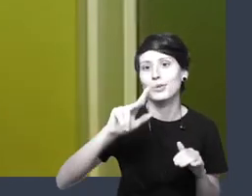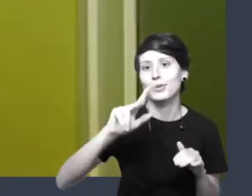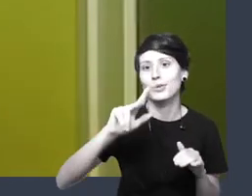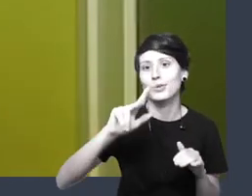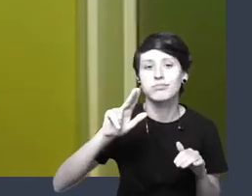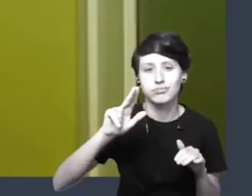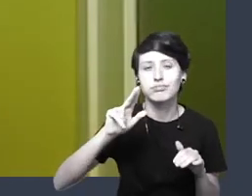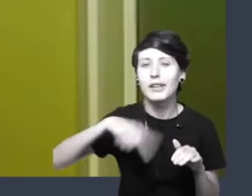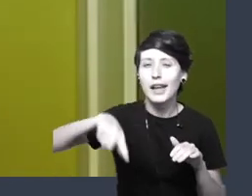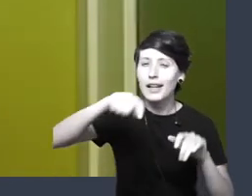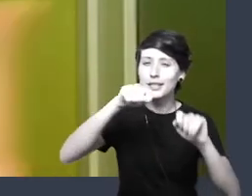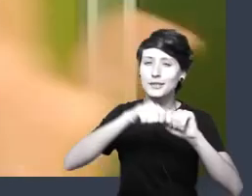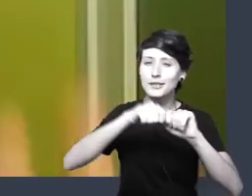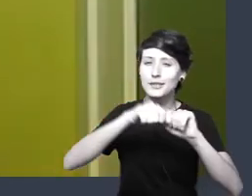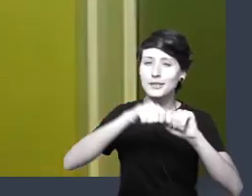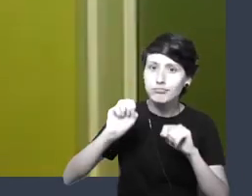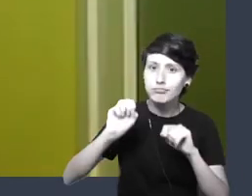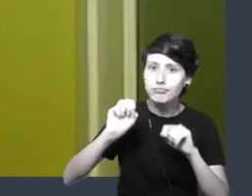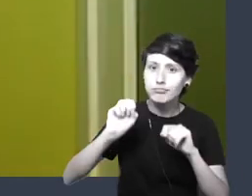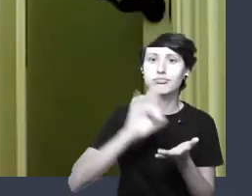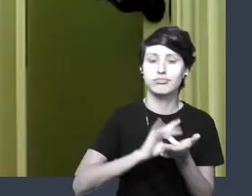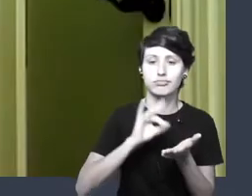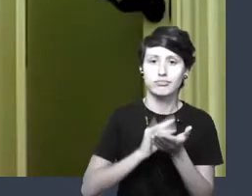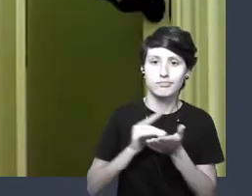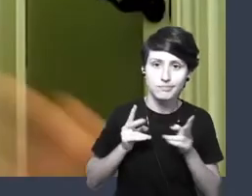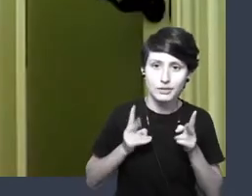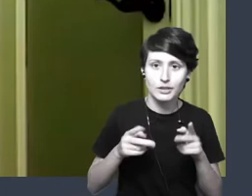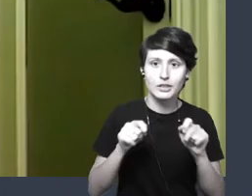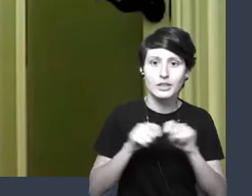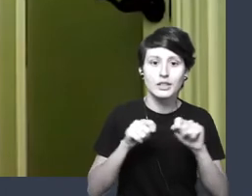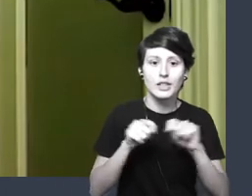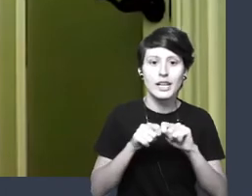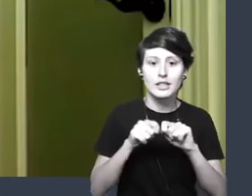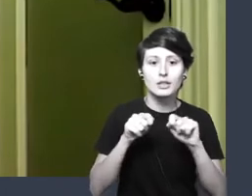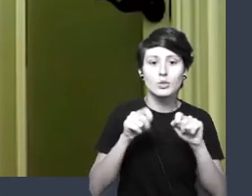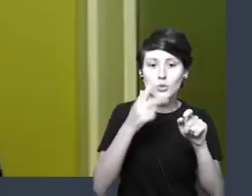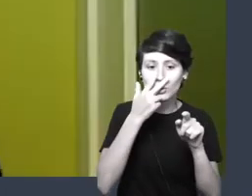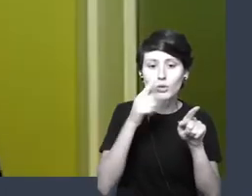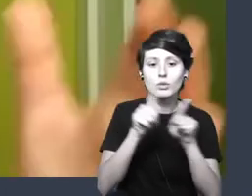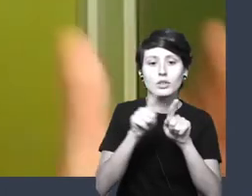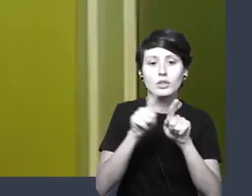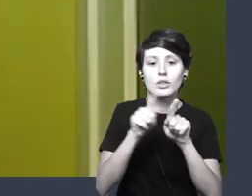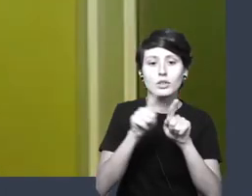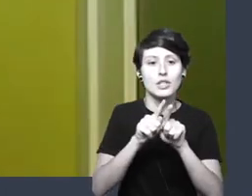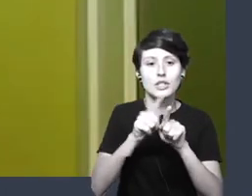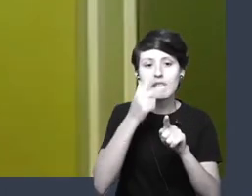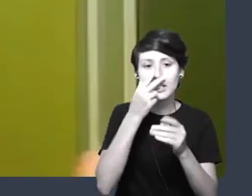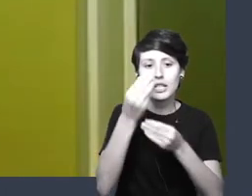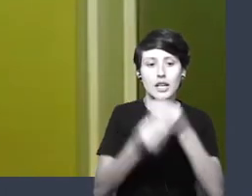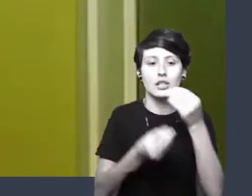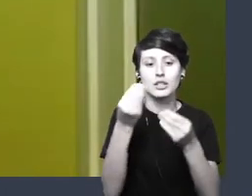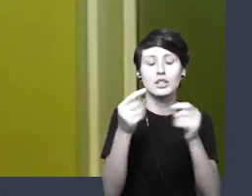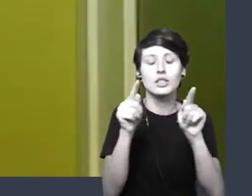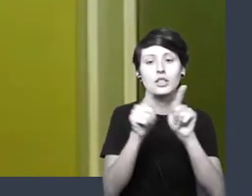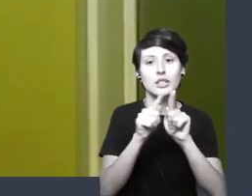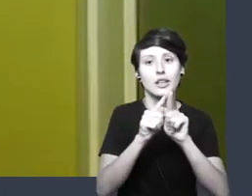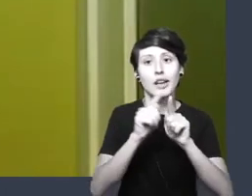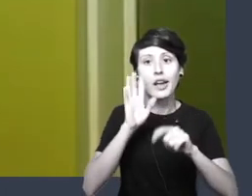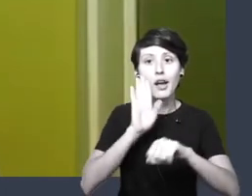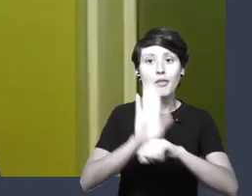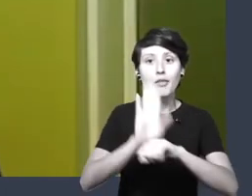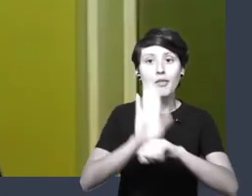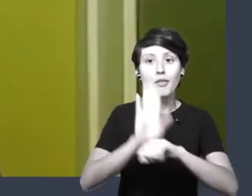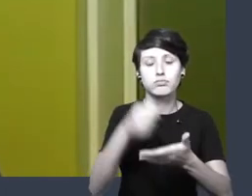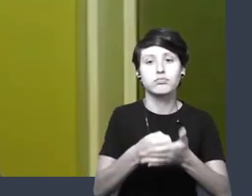fizeram, aconteceu. E continuam fazendo. E a nossa responsabilidade pará-lo. que isso signifique tomar decisões melhores